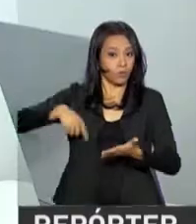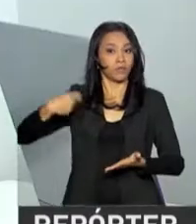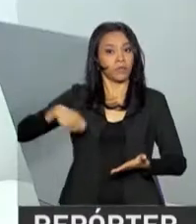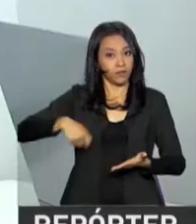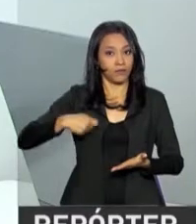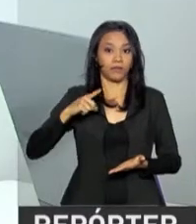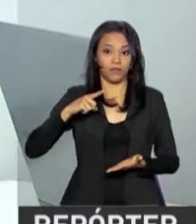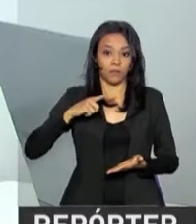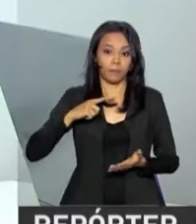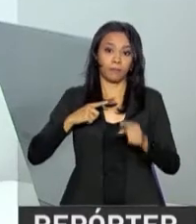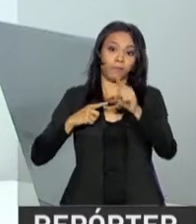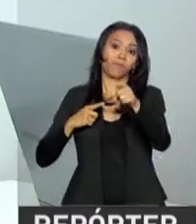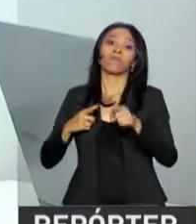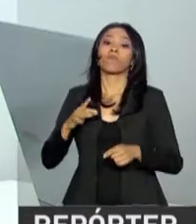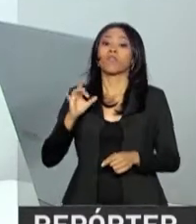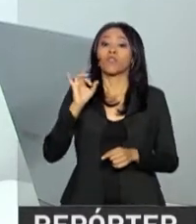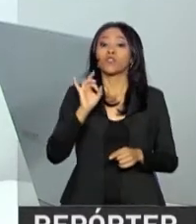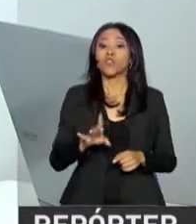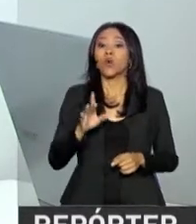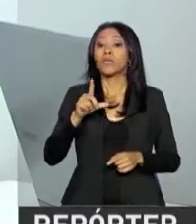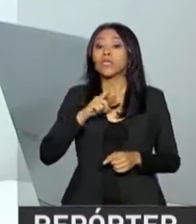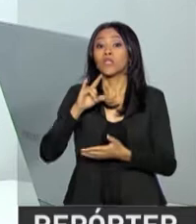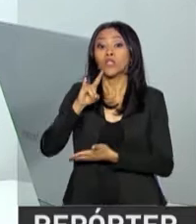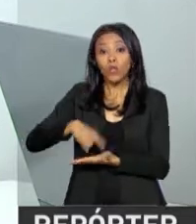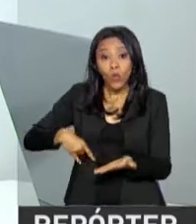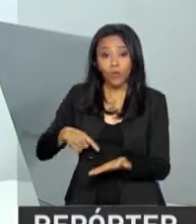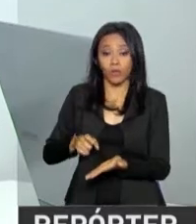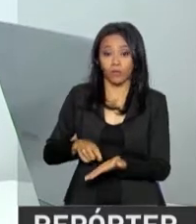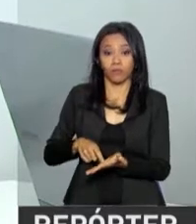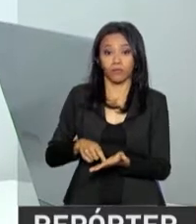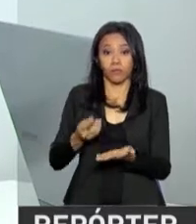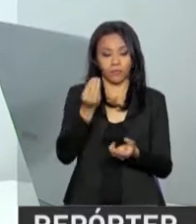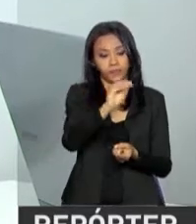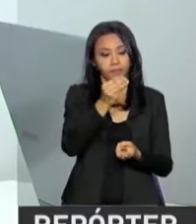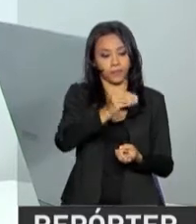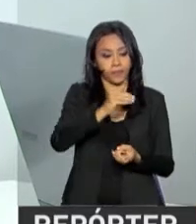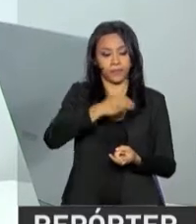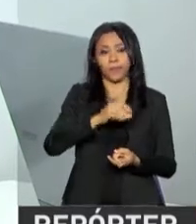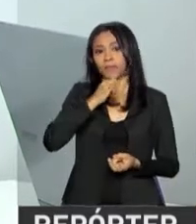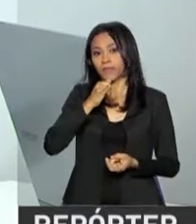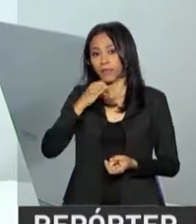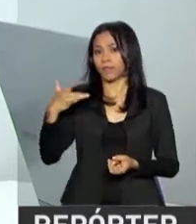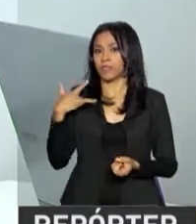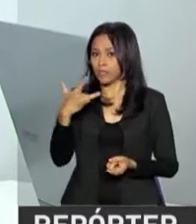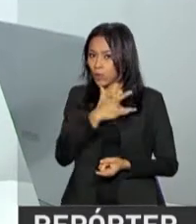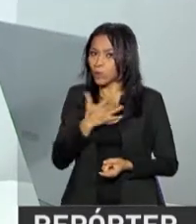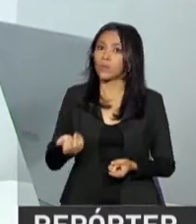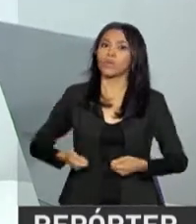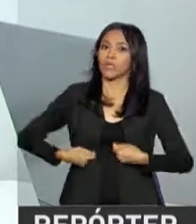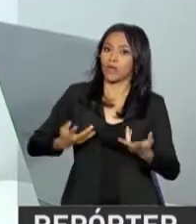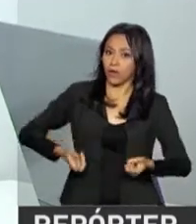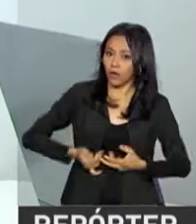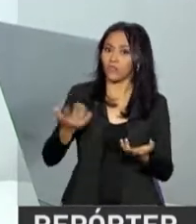declare só aquilo que você tem documento meio de despesas médicas mediante notas fiscais e também